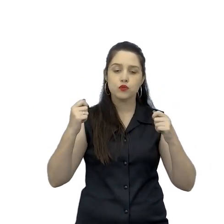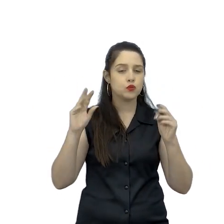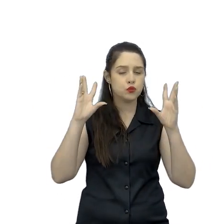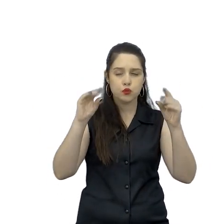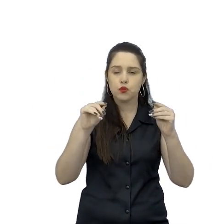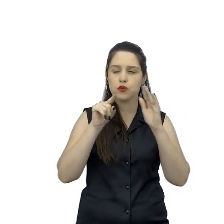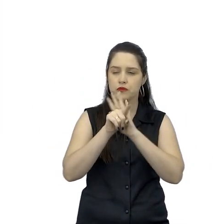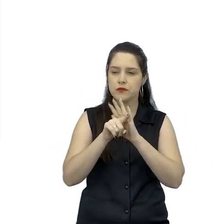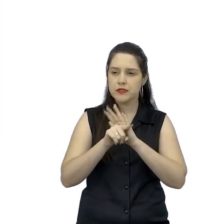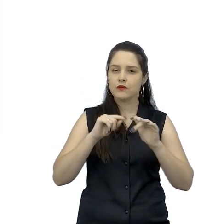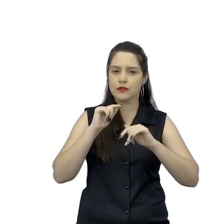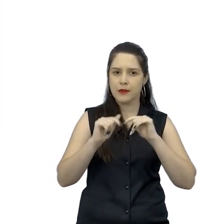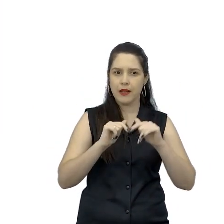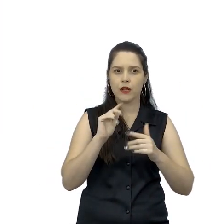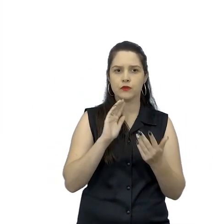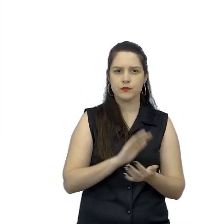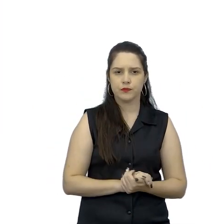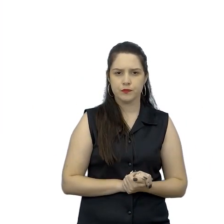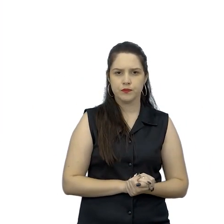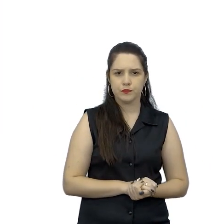pesquisado e trabalhado.